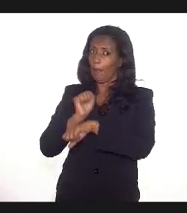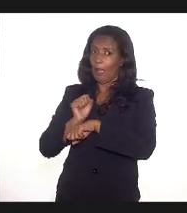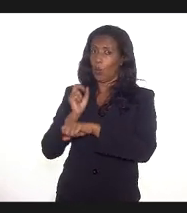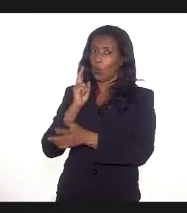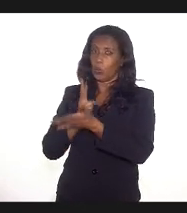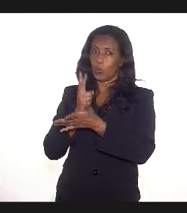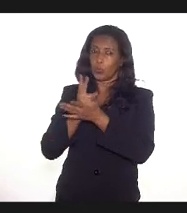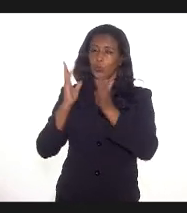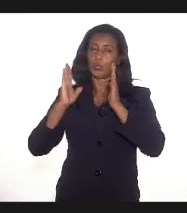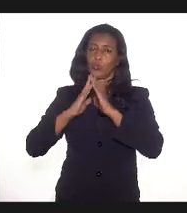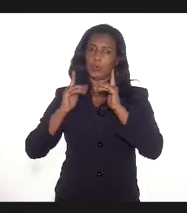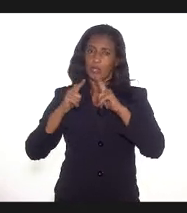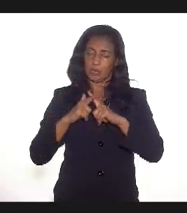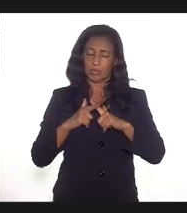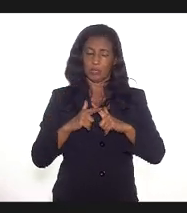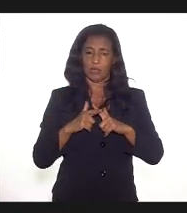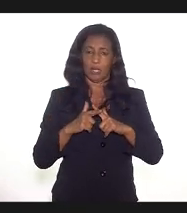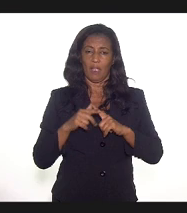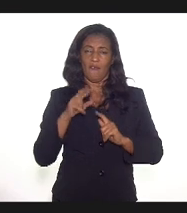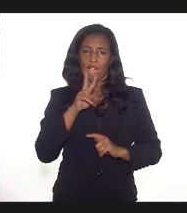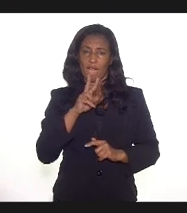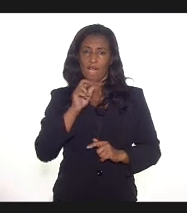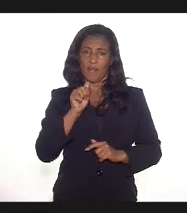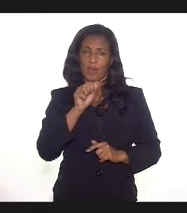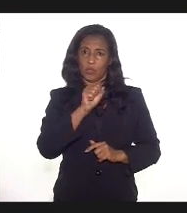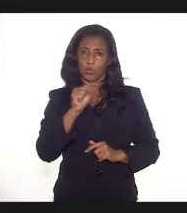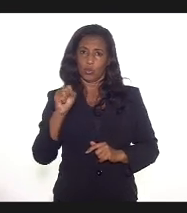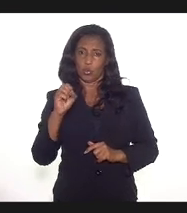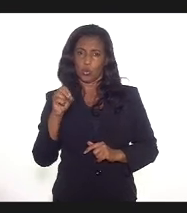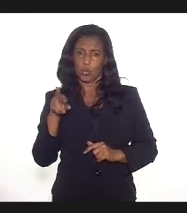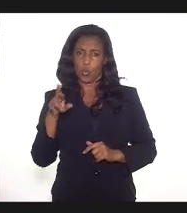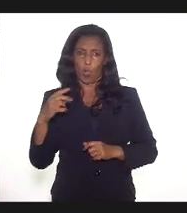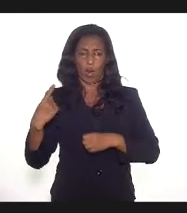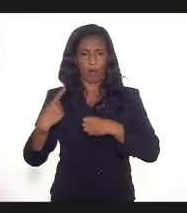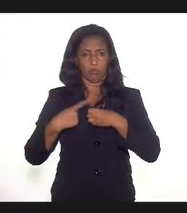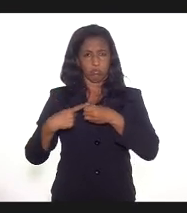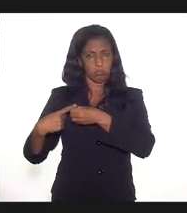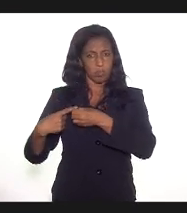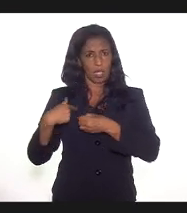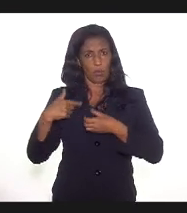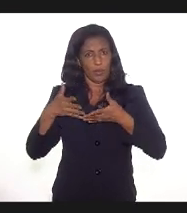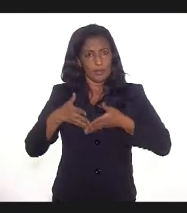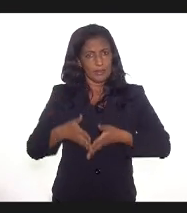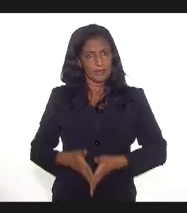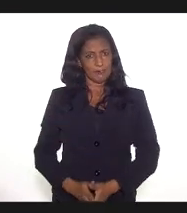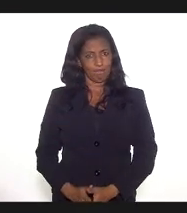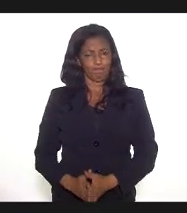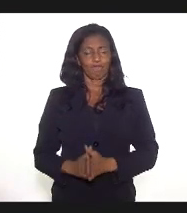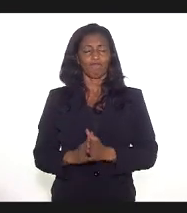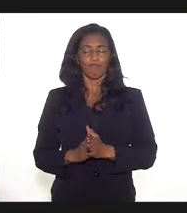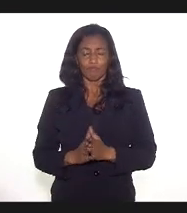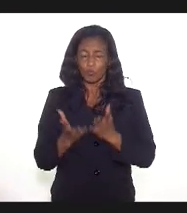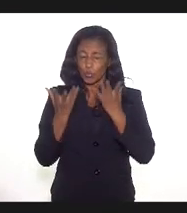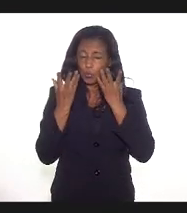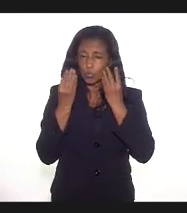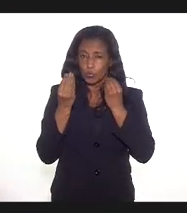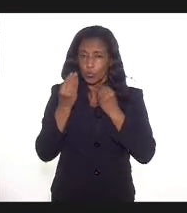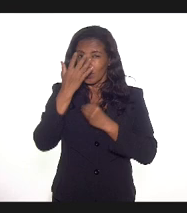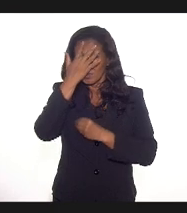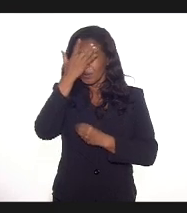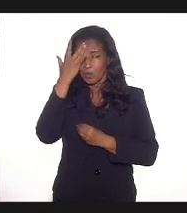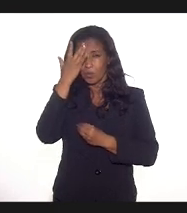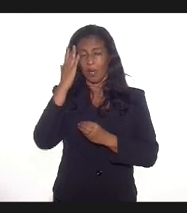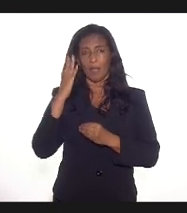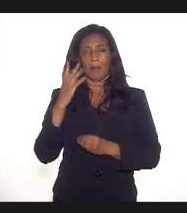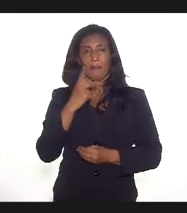a todos esses segmentos. Vassouras, município da qual eu nasci, nós tivemos um número enorme de